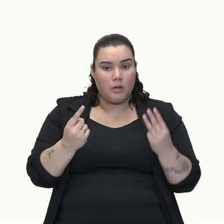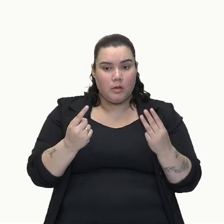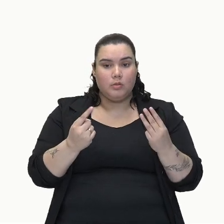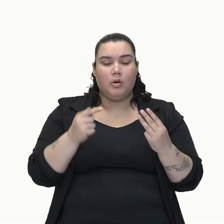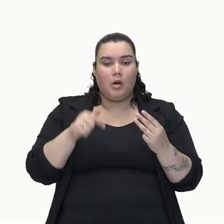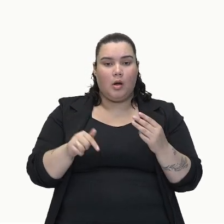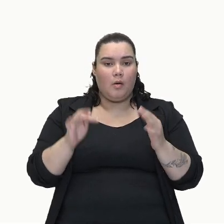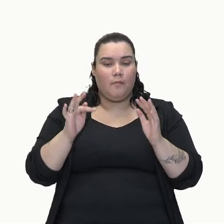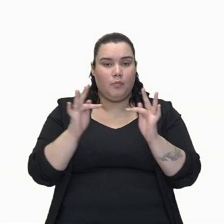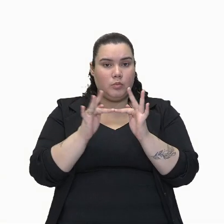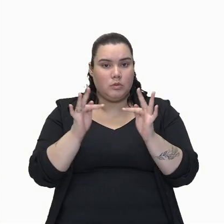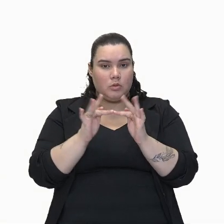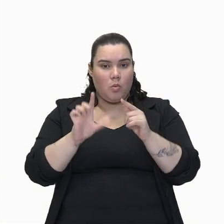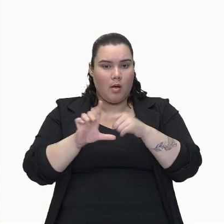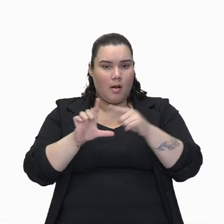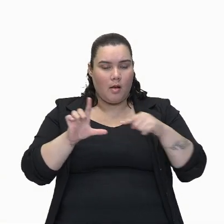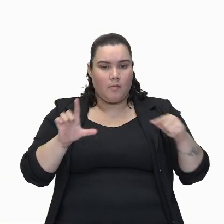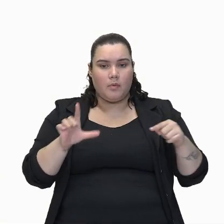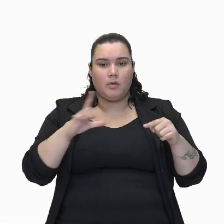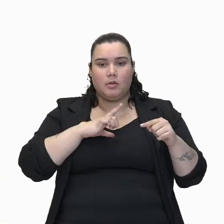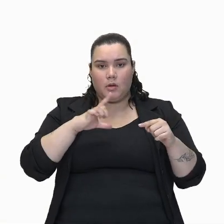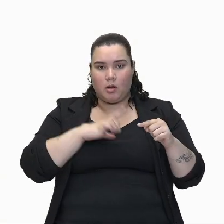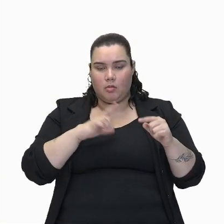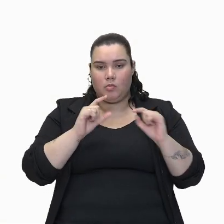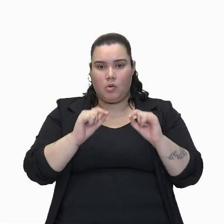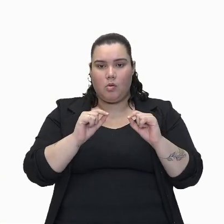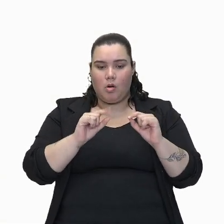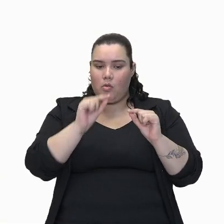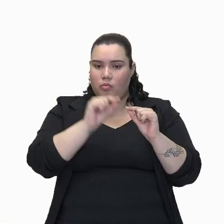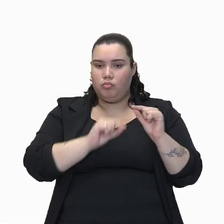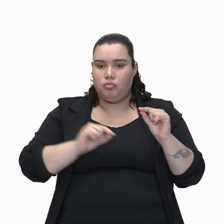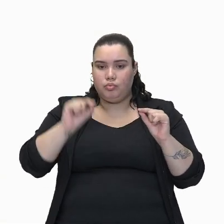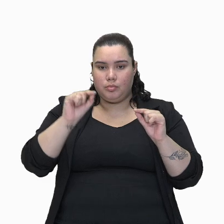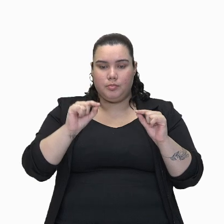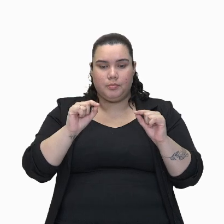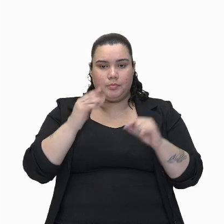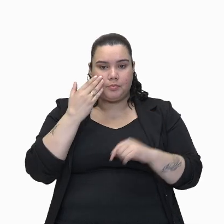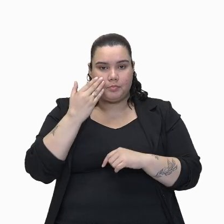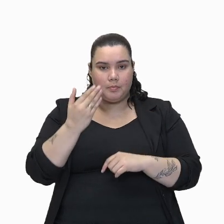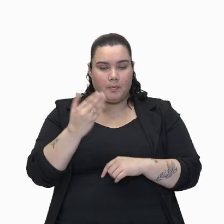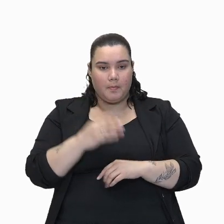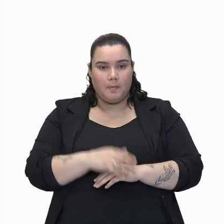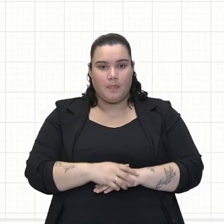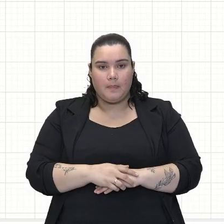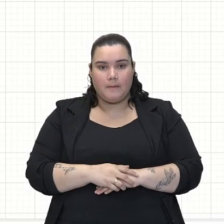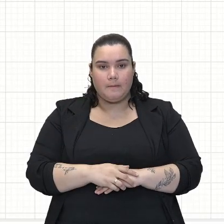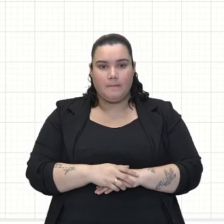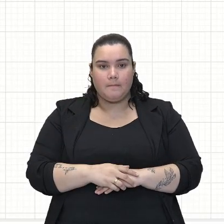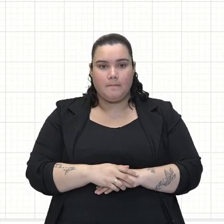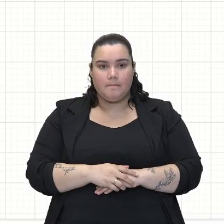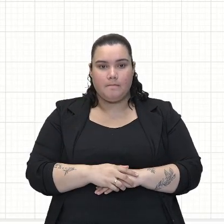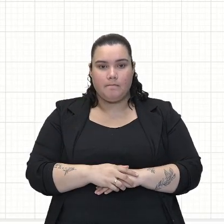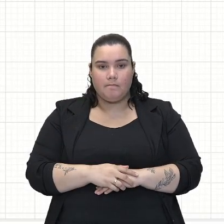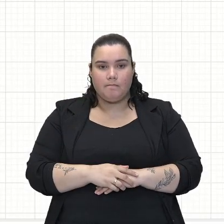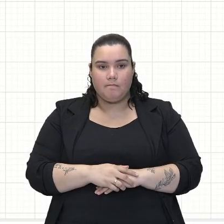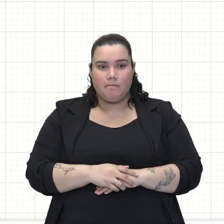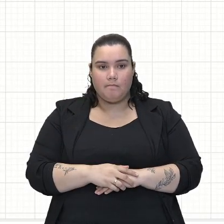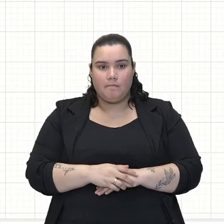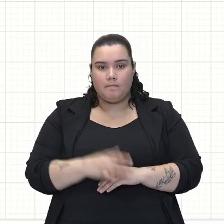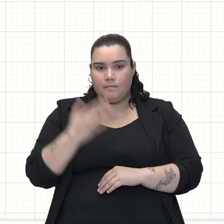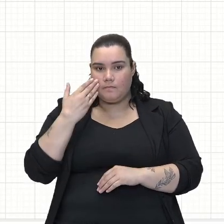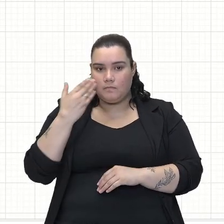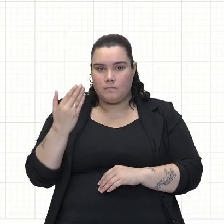que é a parábola, ela vai cortar o eixo do x. Vejam aqui comigo no GeoGebra. Então, nós temos a